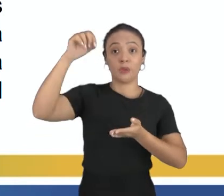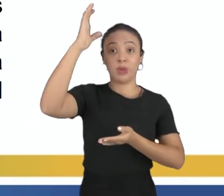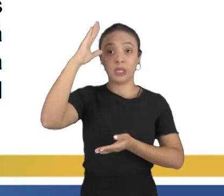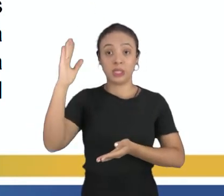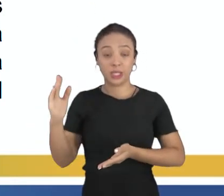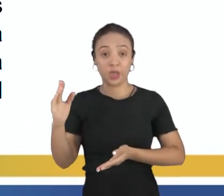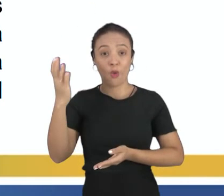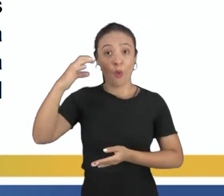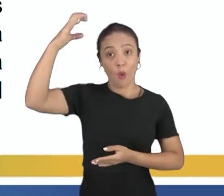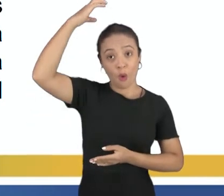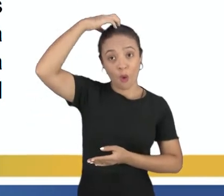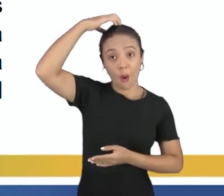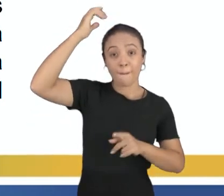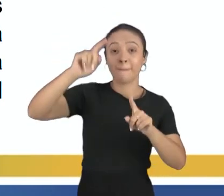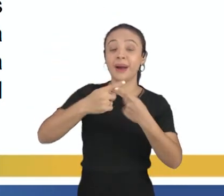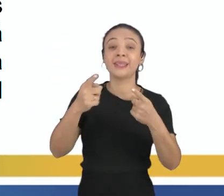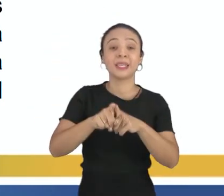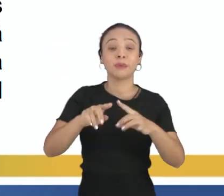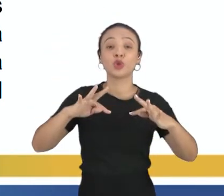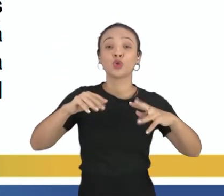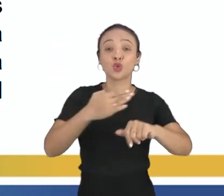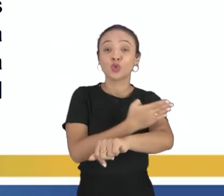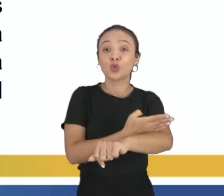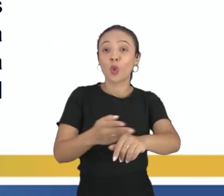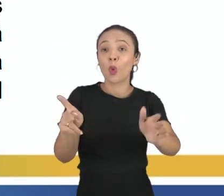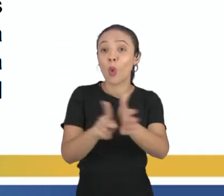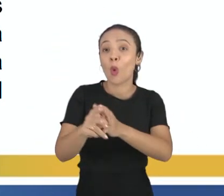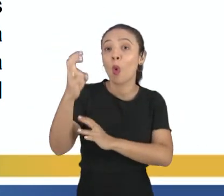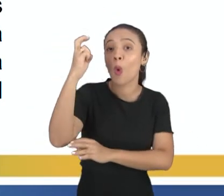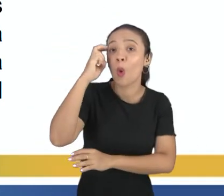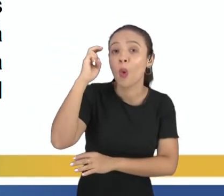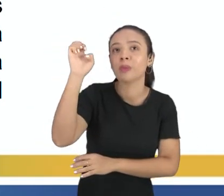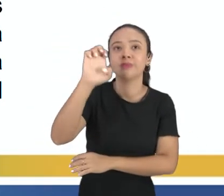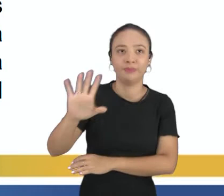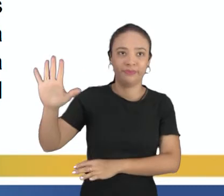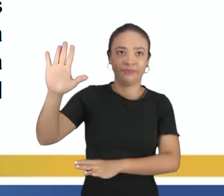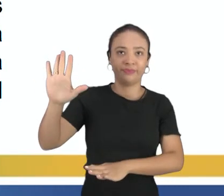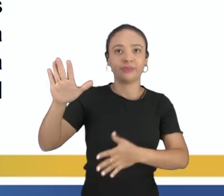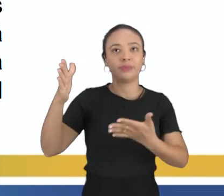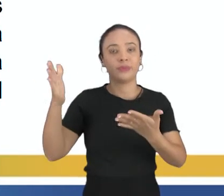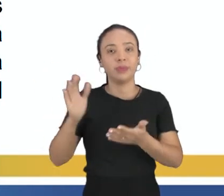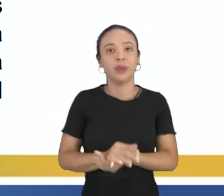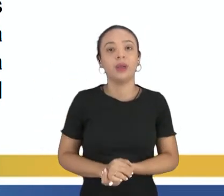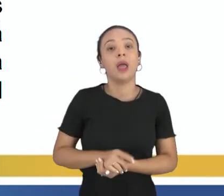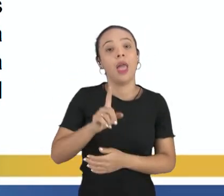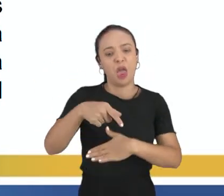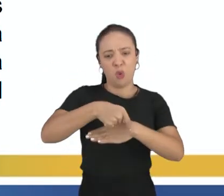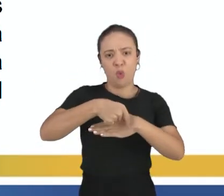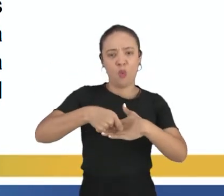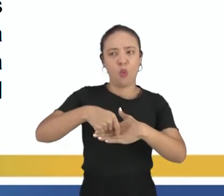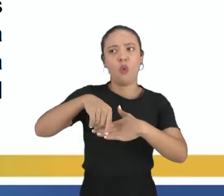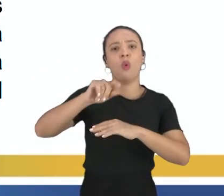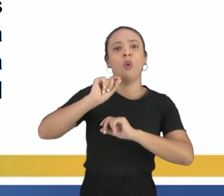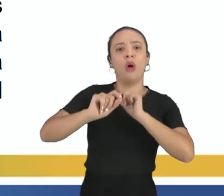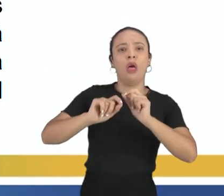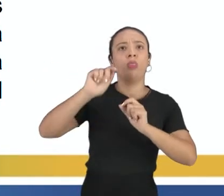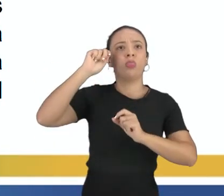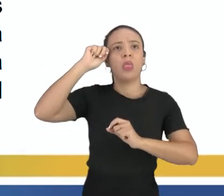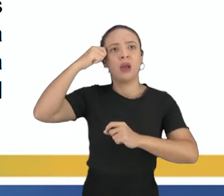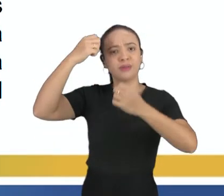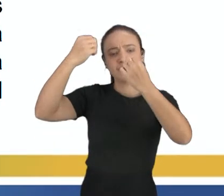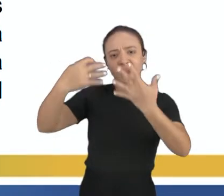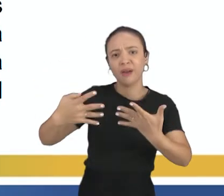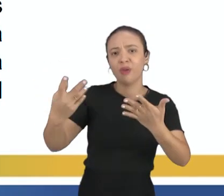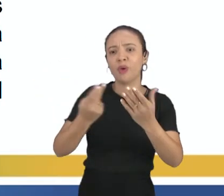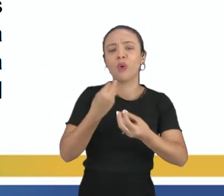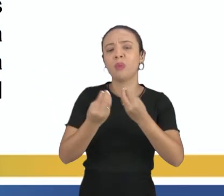monarquia, mas os costumes europeus e suas culturas. Machado de Assis, como autor negro, fala da situação dos